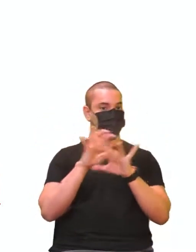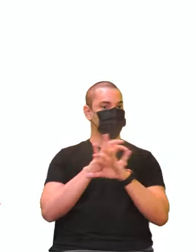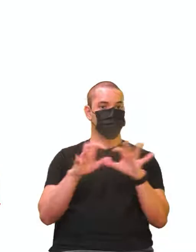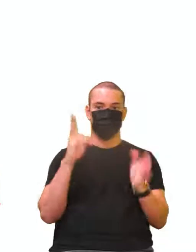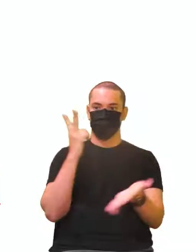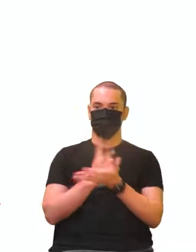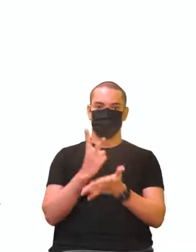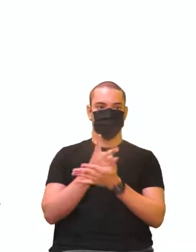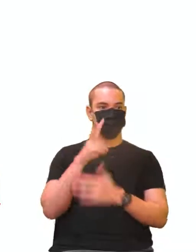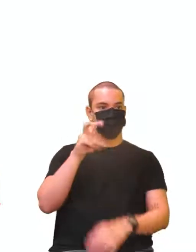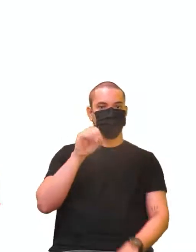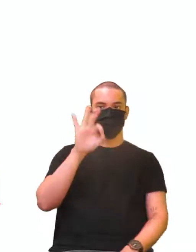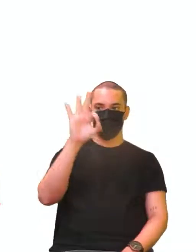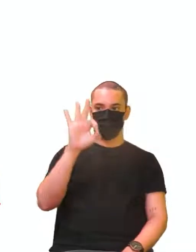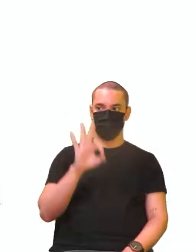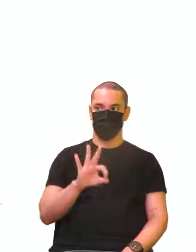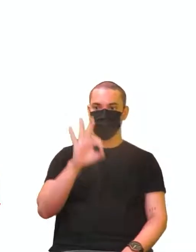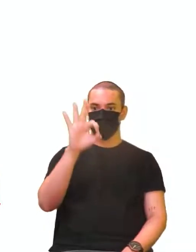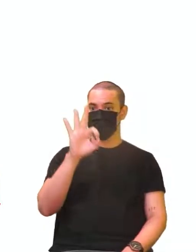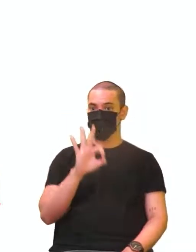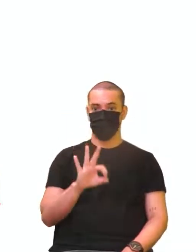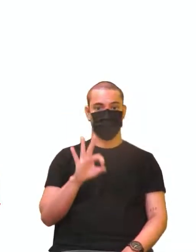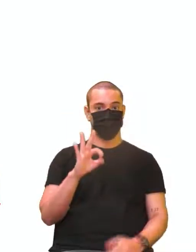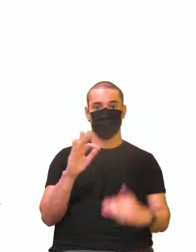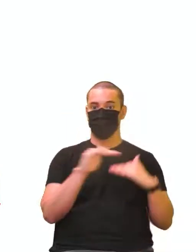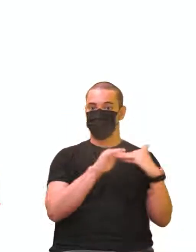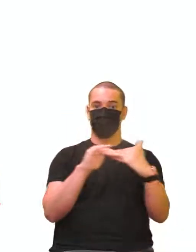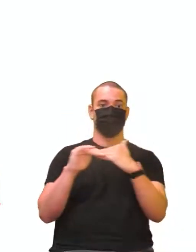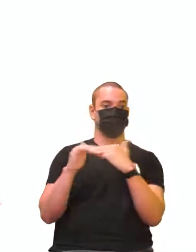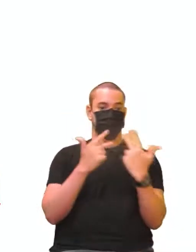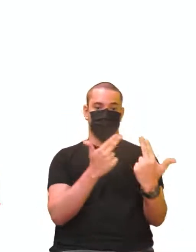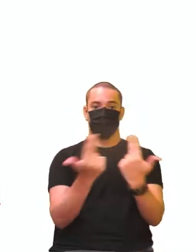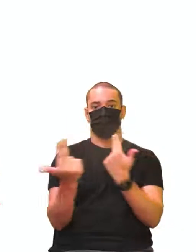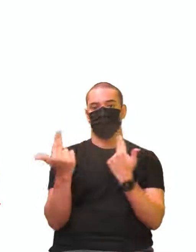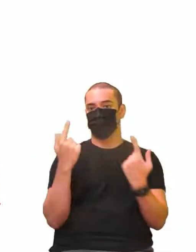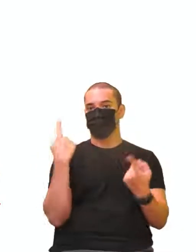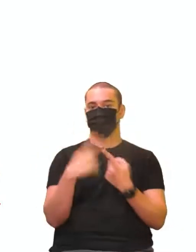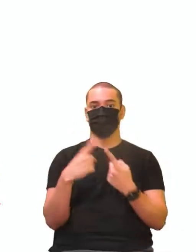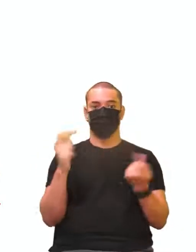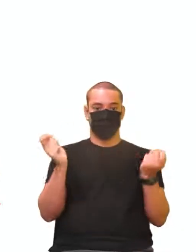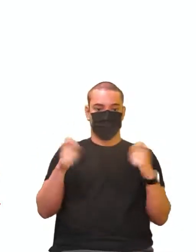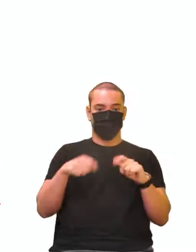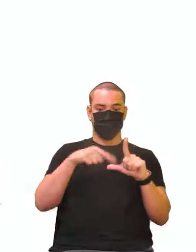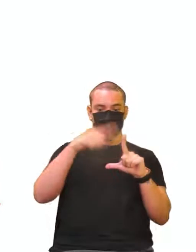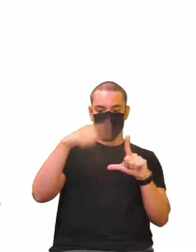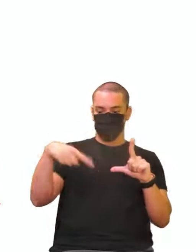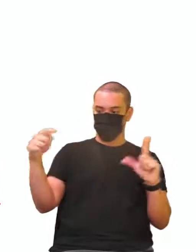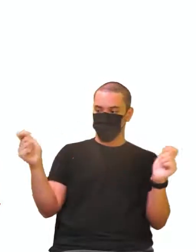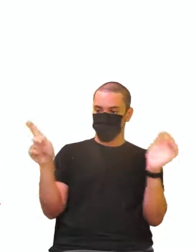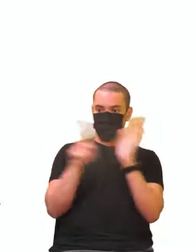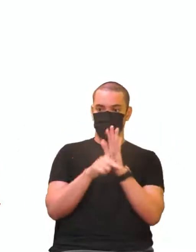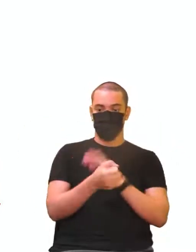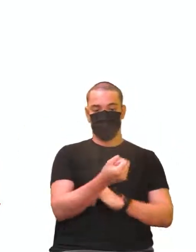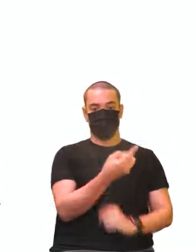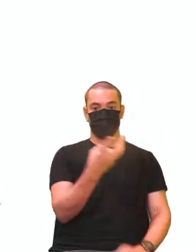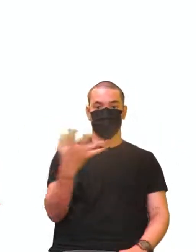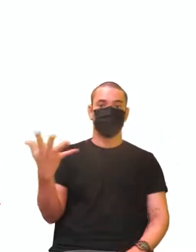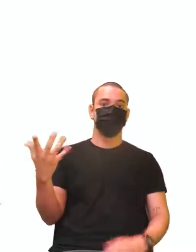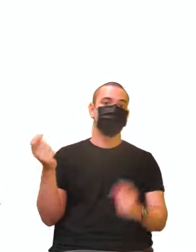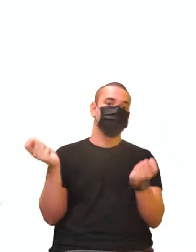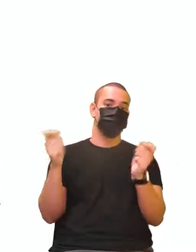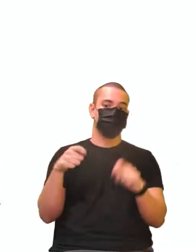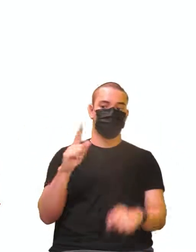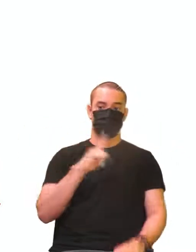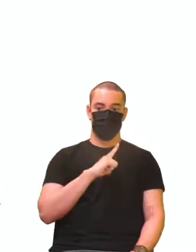esses 50%. É tipo uma porcentagem padrão. As probabilidades, elas levam em consideração quantas possibilidades